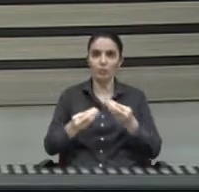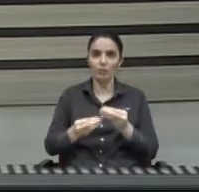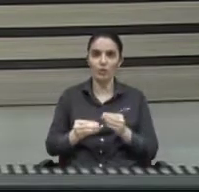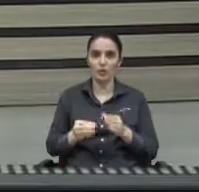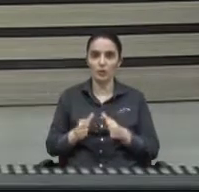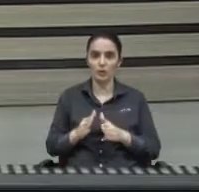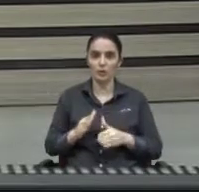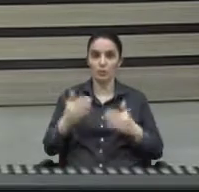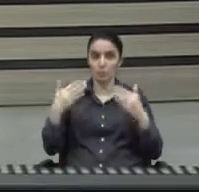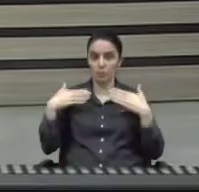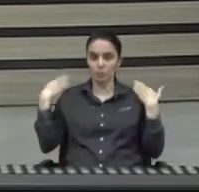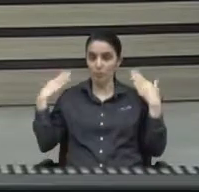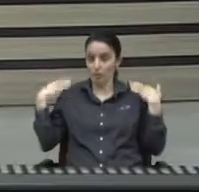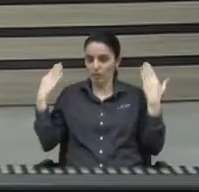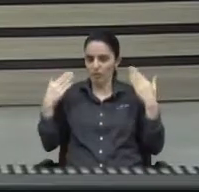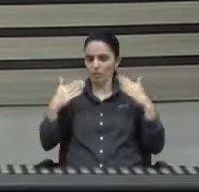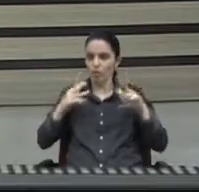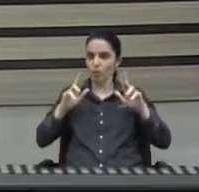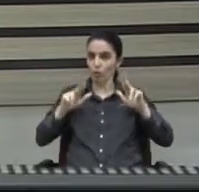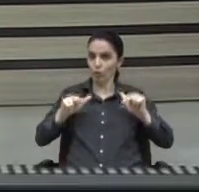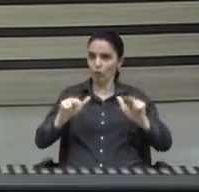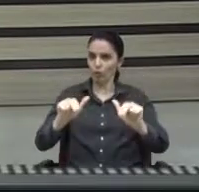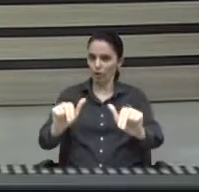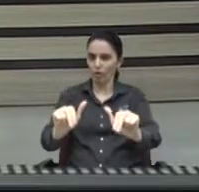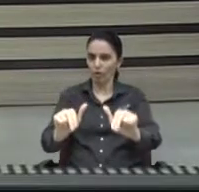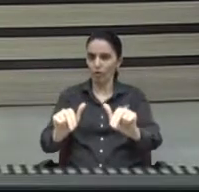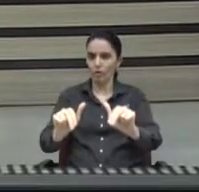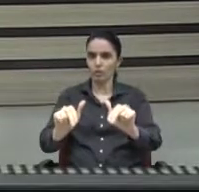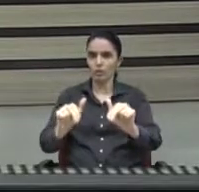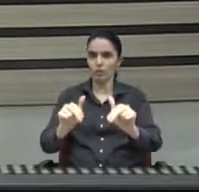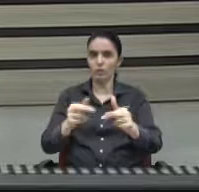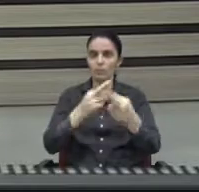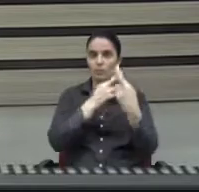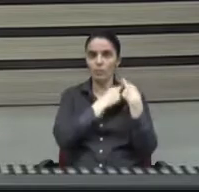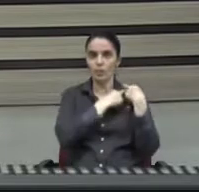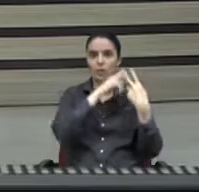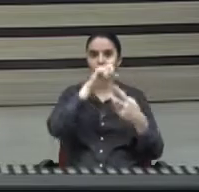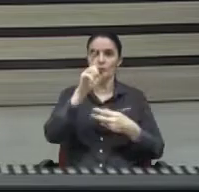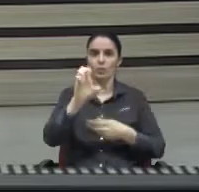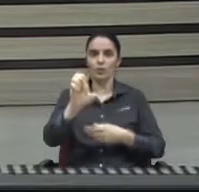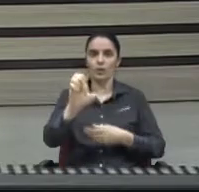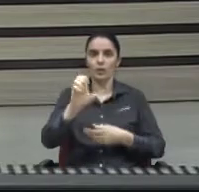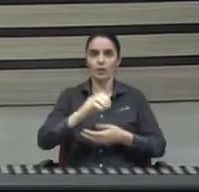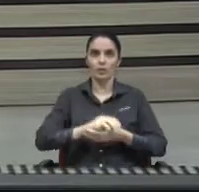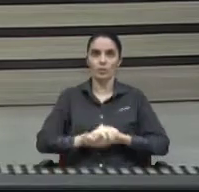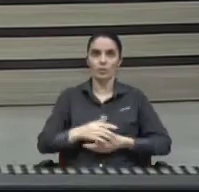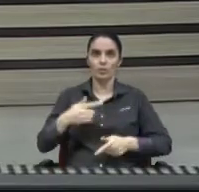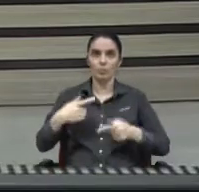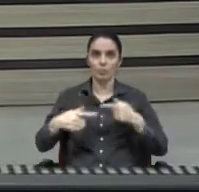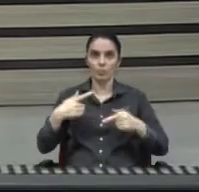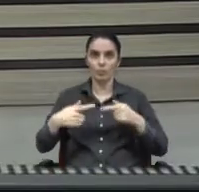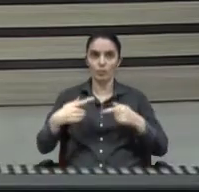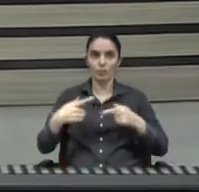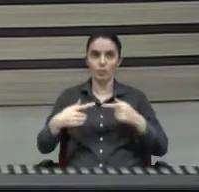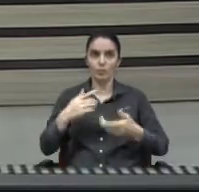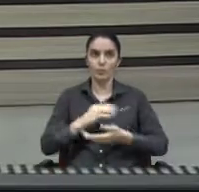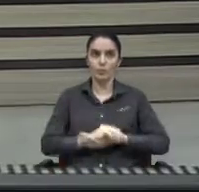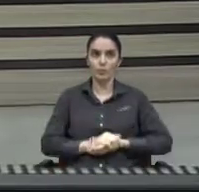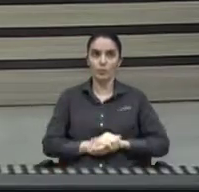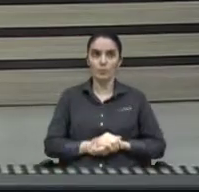excursões vereador josé roberto bernardo em discussão o requerimento